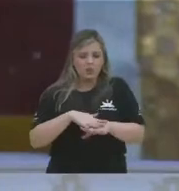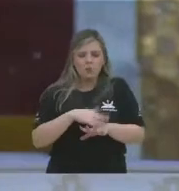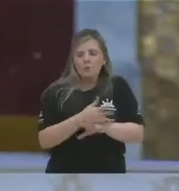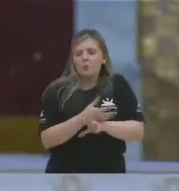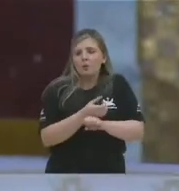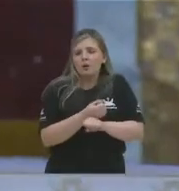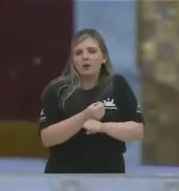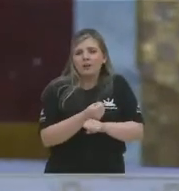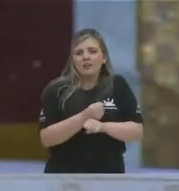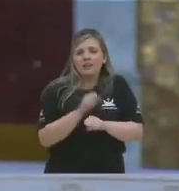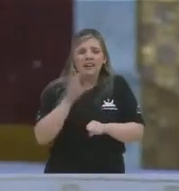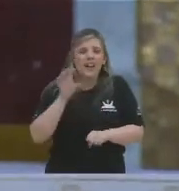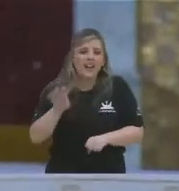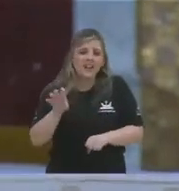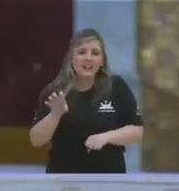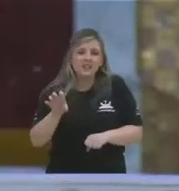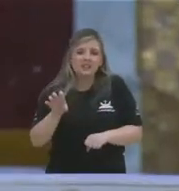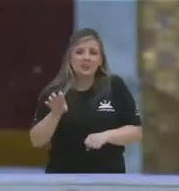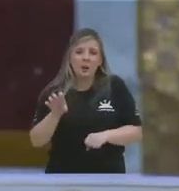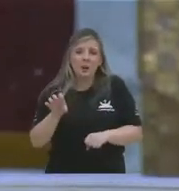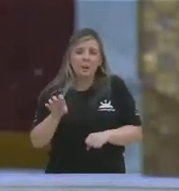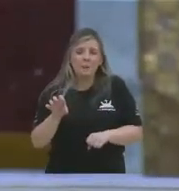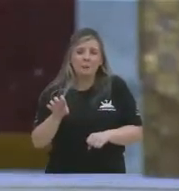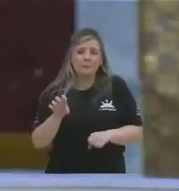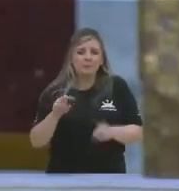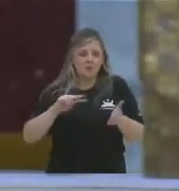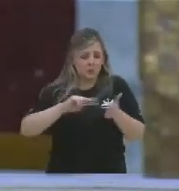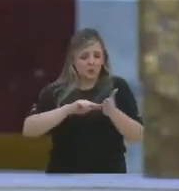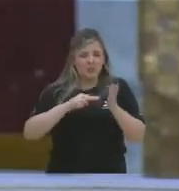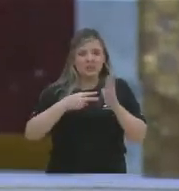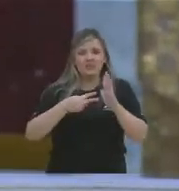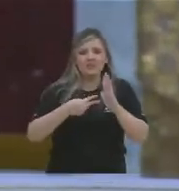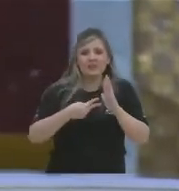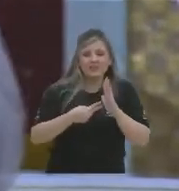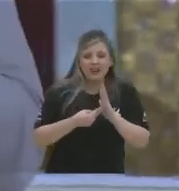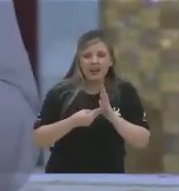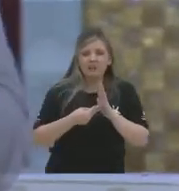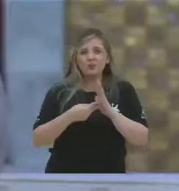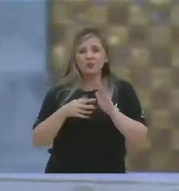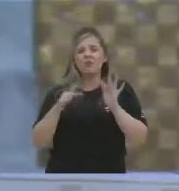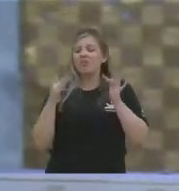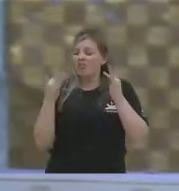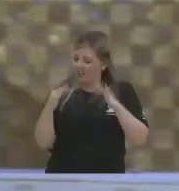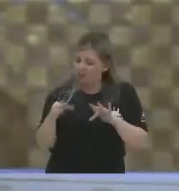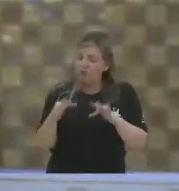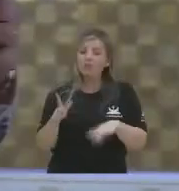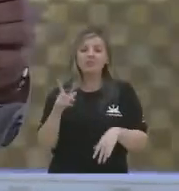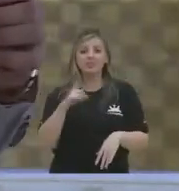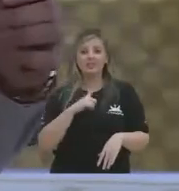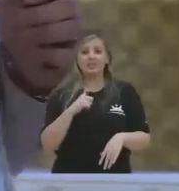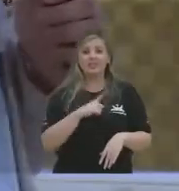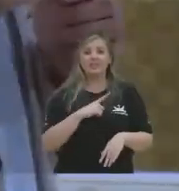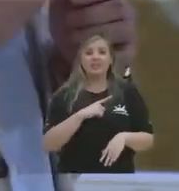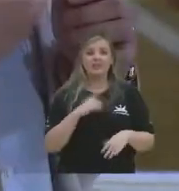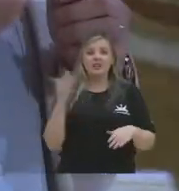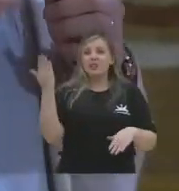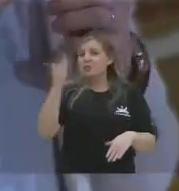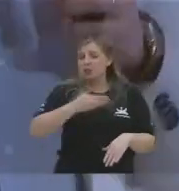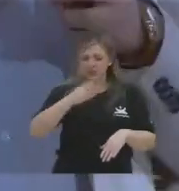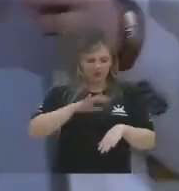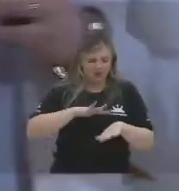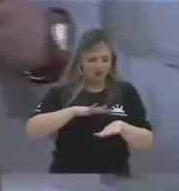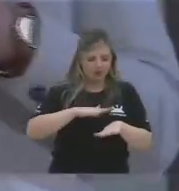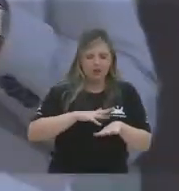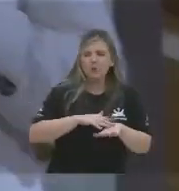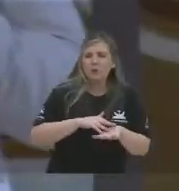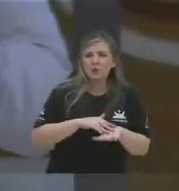A vida curada é essa aí, com sentido mesmo diante da dor, mesmo diante da doença. A vida